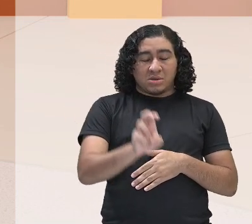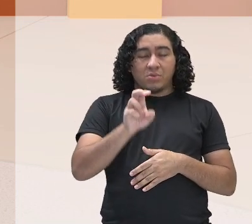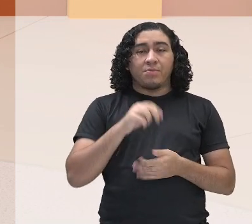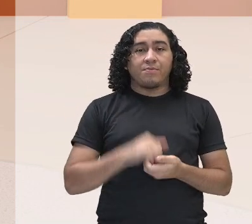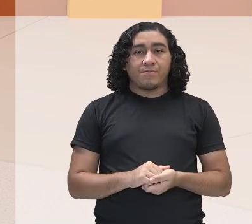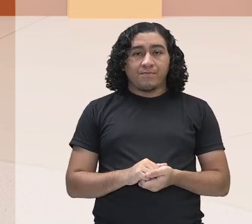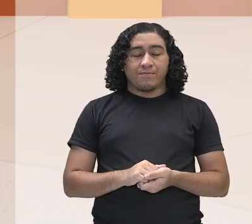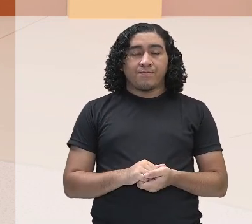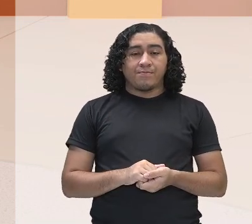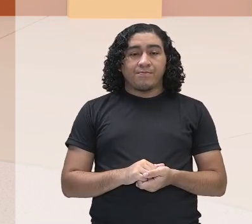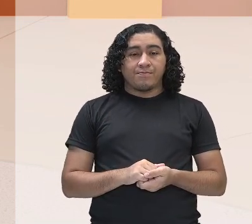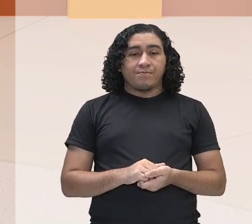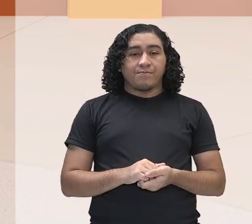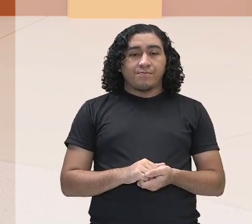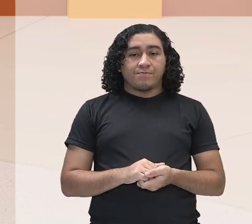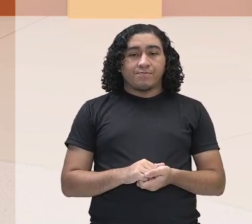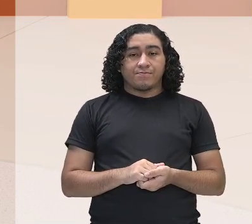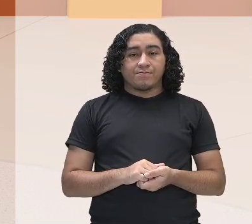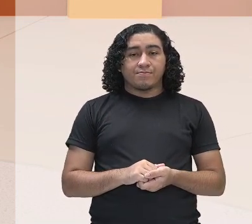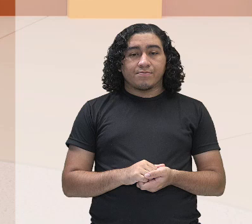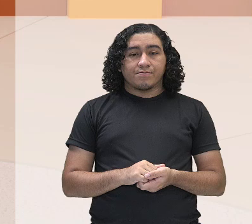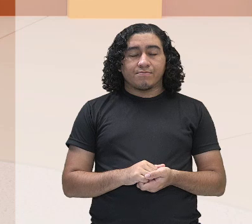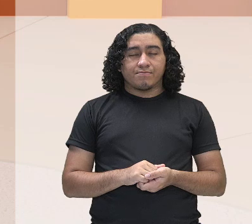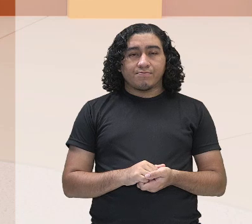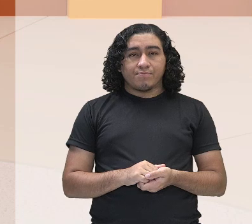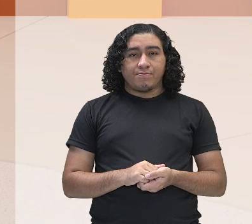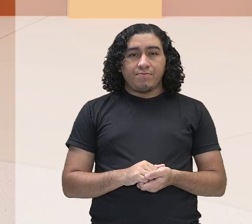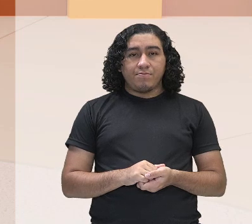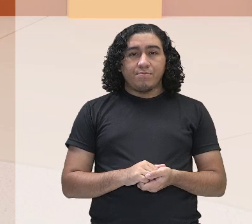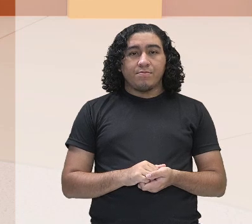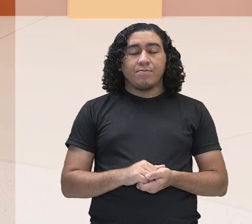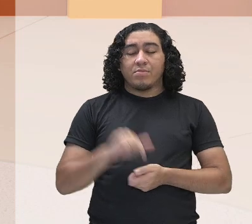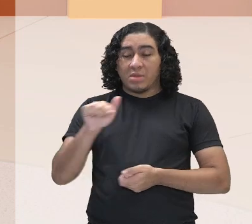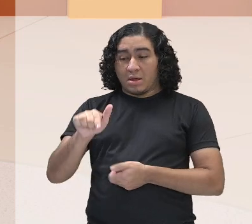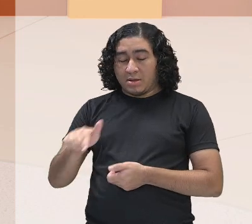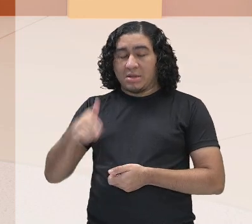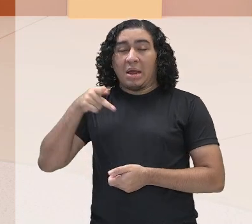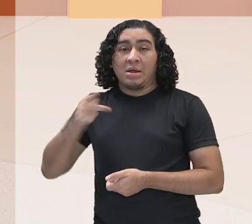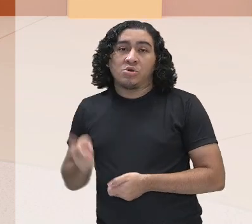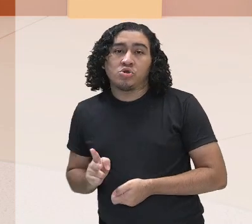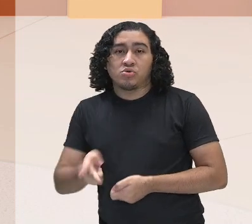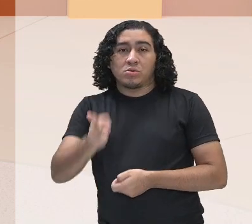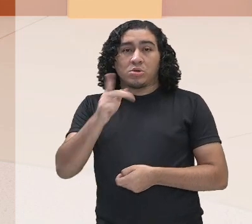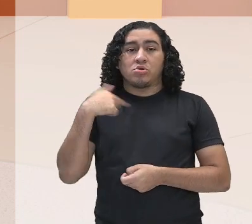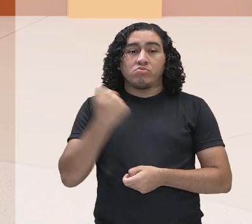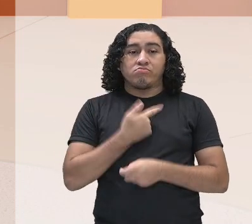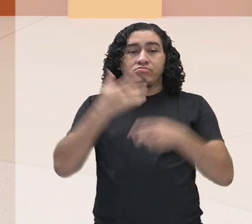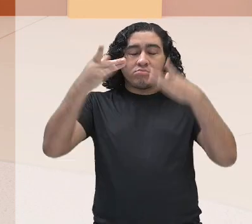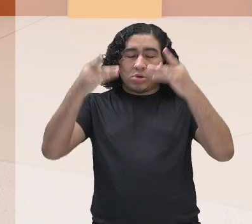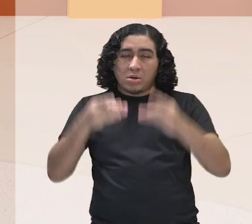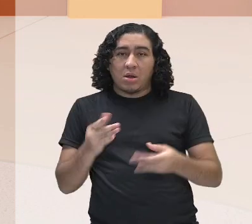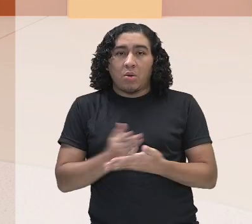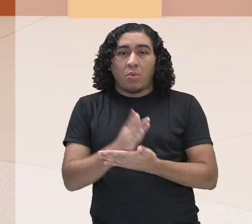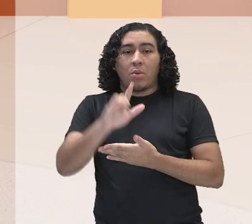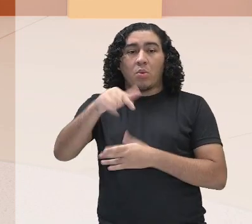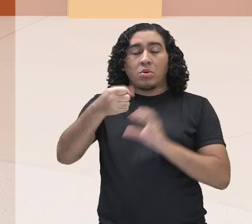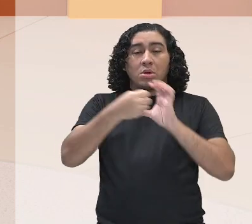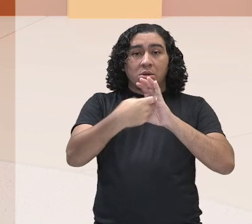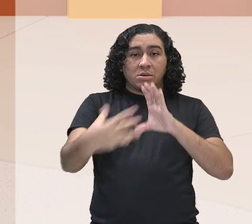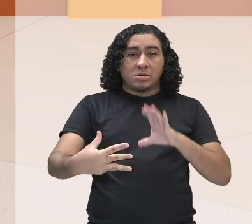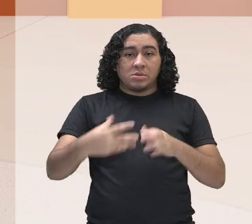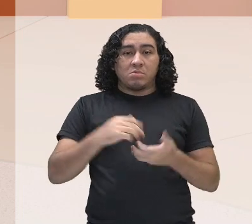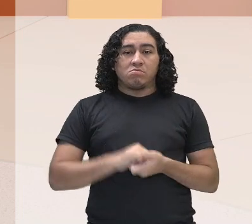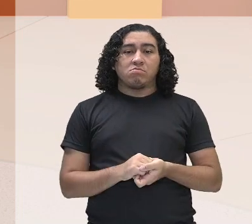1635, Cametá. Ainda no primeiro período, a gente vai observar algumas outras características